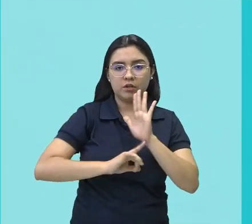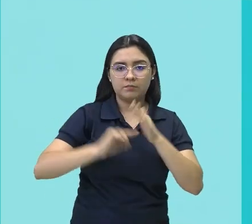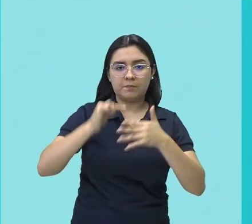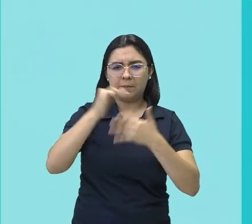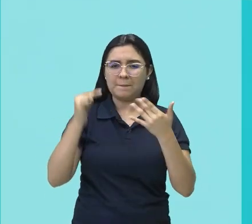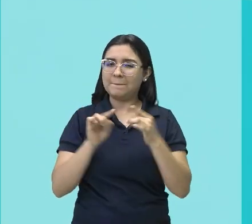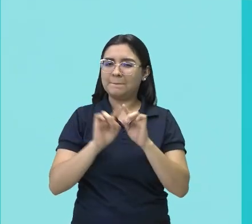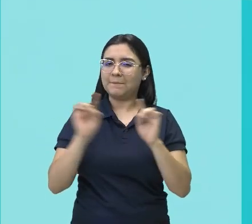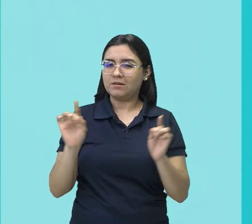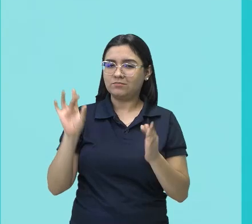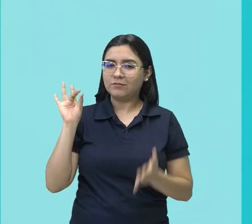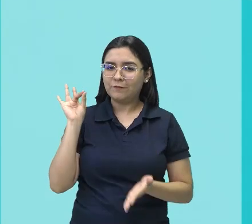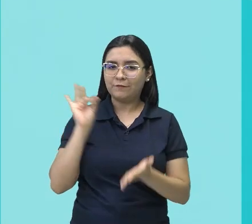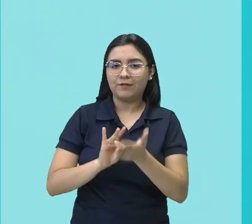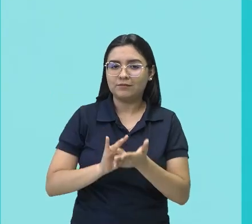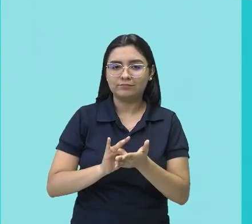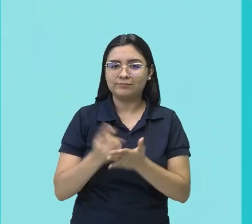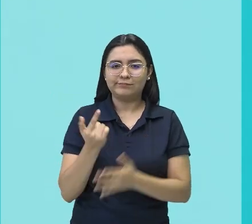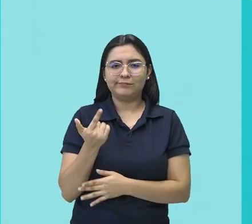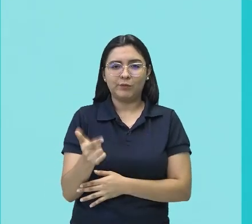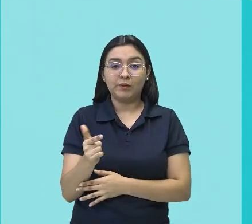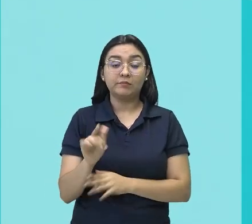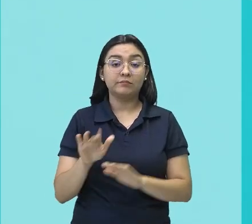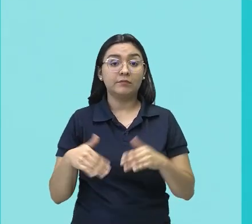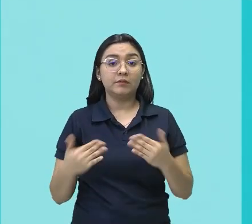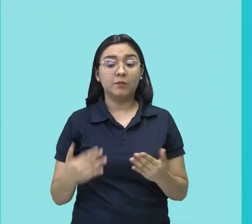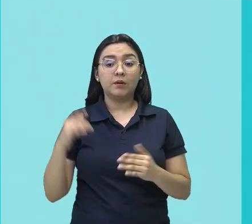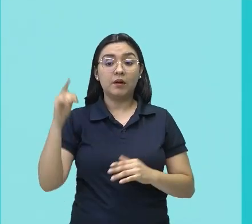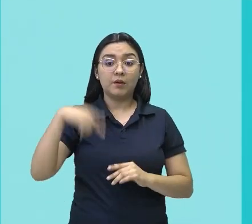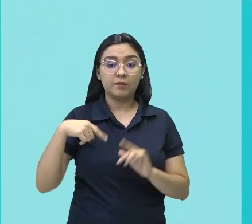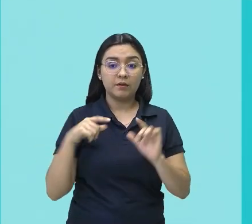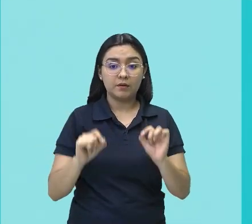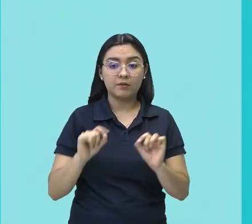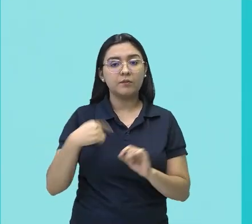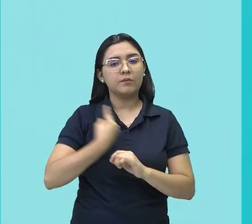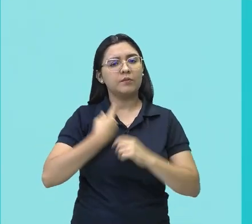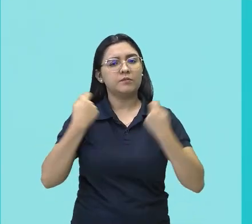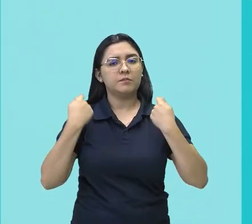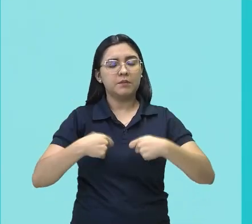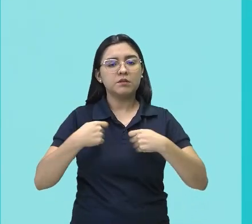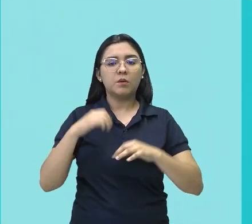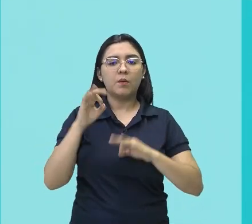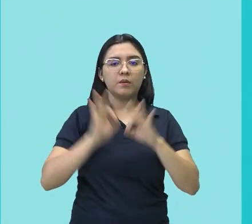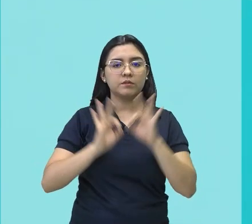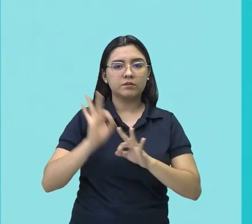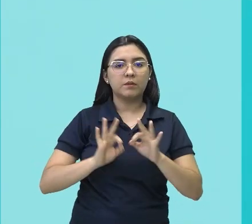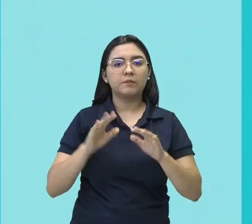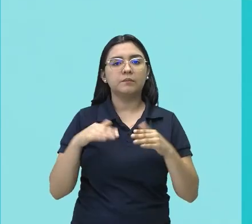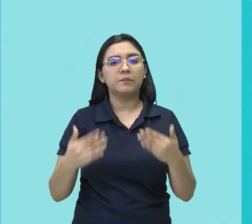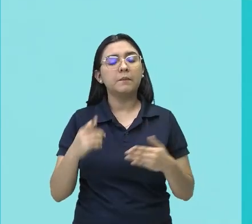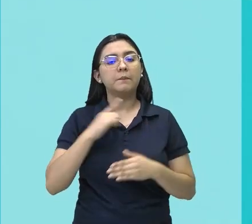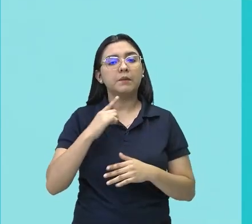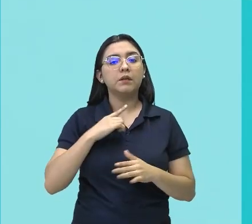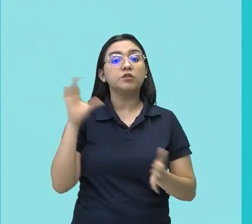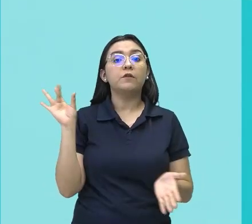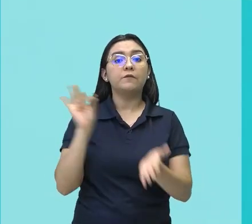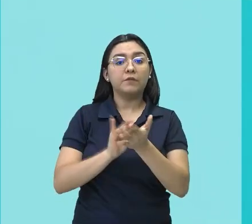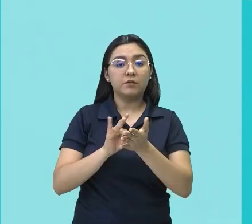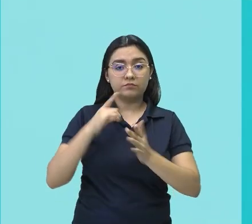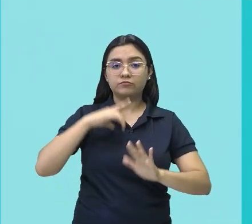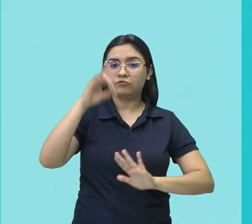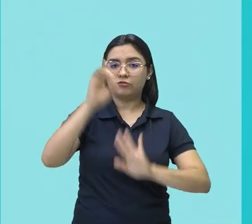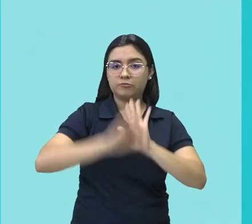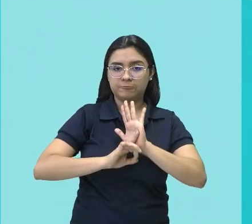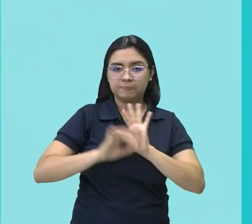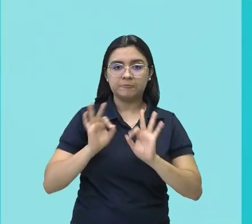na prática nós não temos, né? E aí é uma questão também que a gente precisa se organizar para ter de fato esses